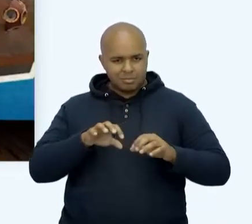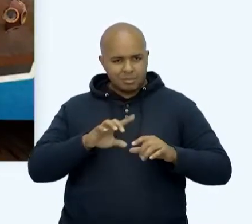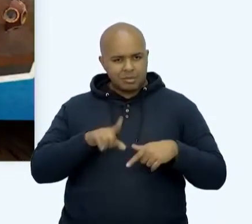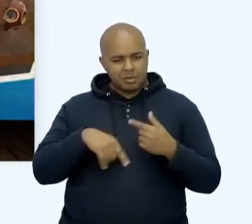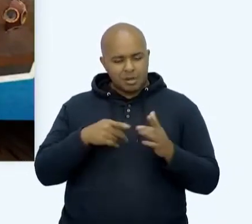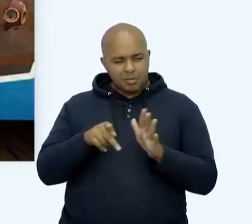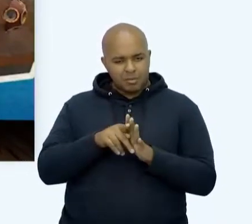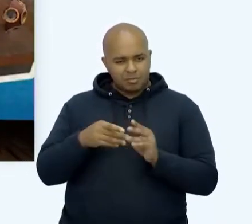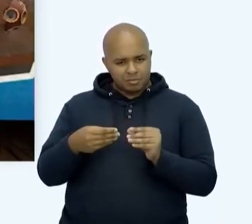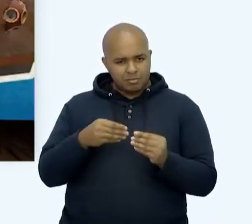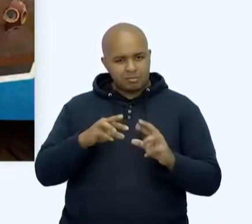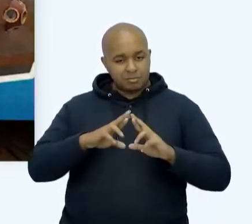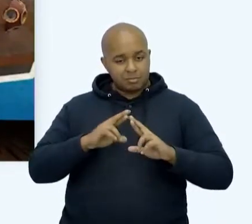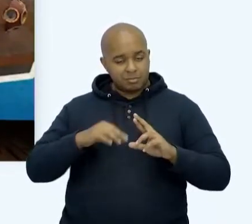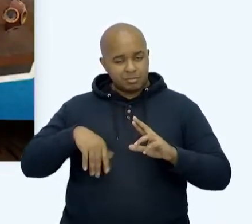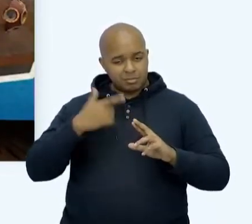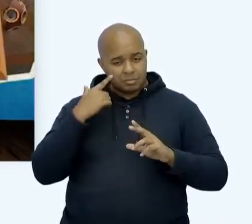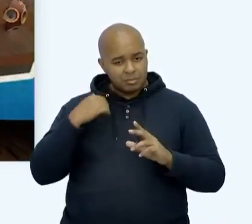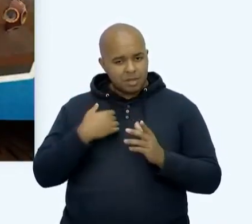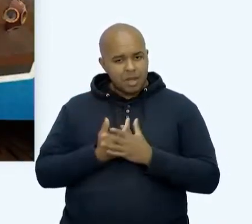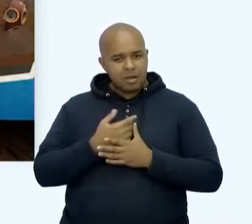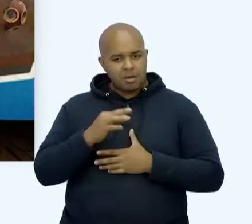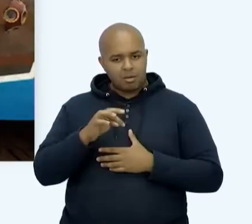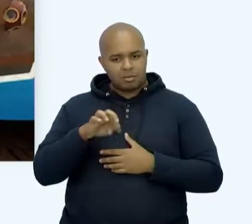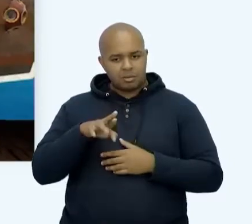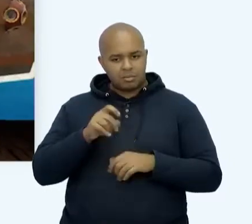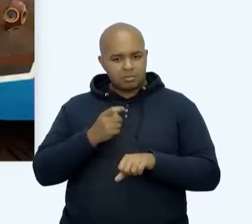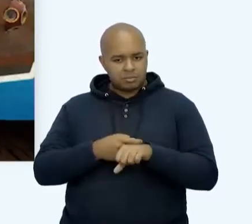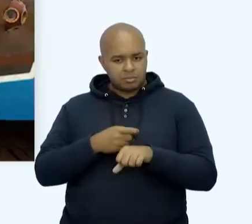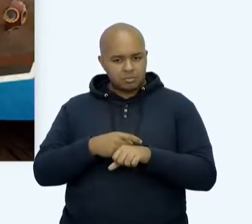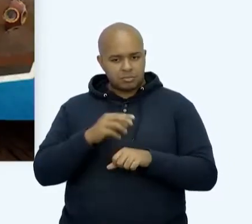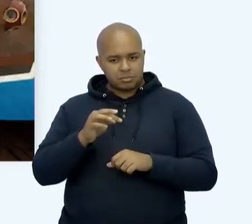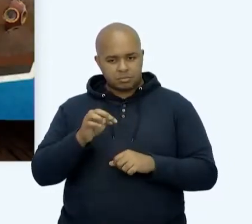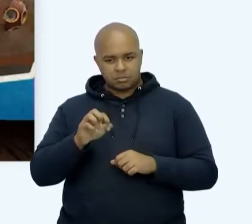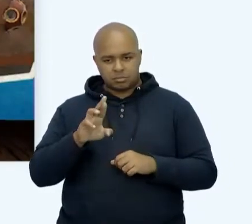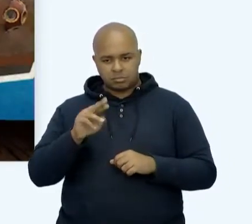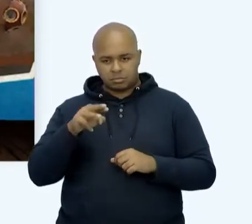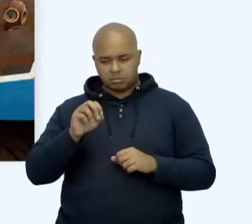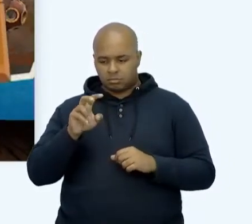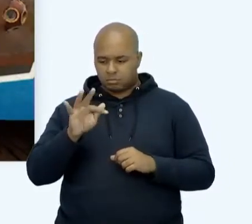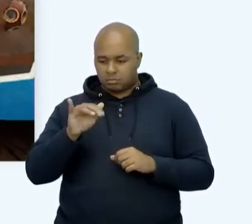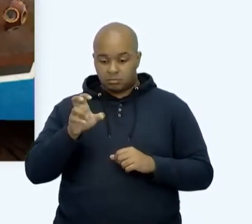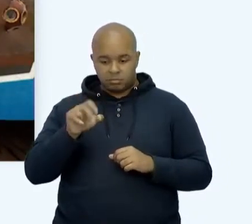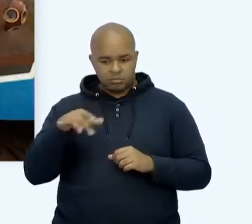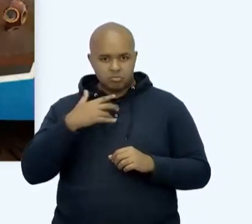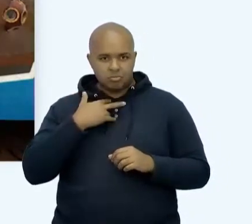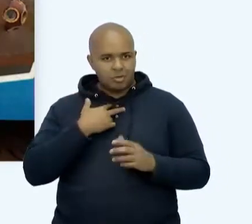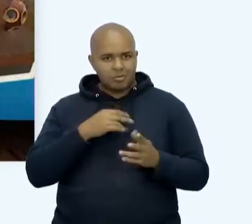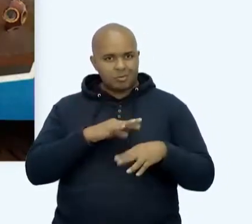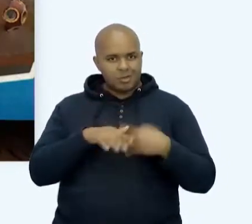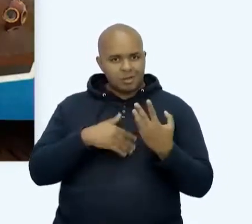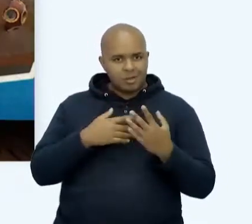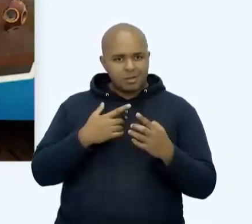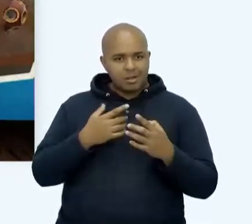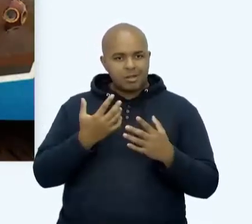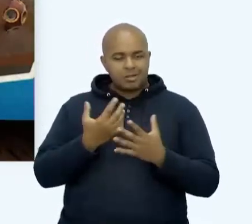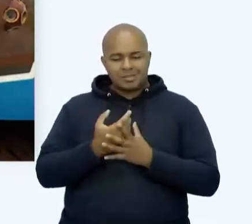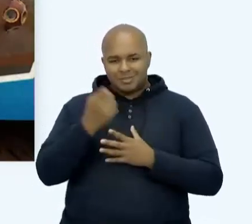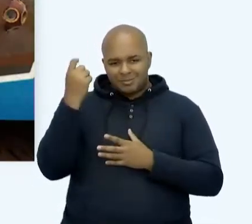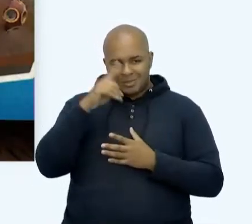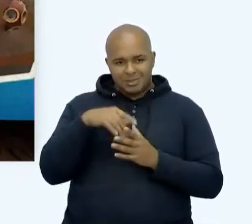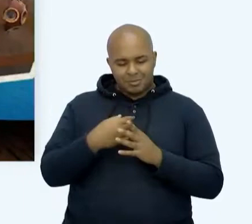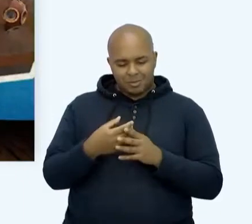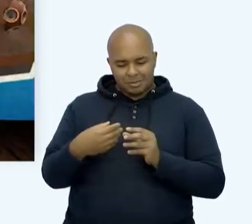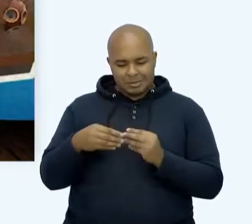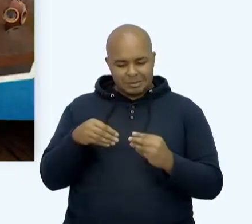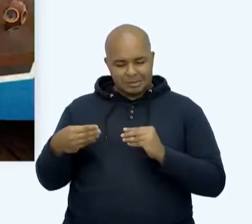são recicláveis. Os termorrígidos ou termofixos são os que não podem ser fundidos, causando dificuldades para